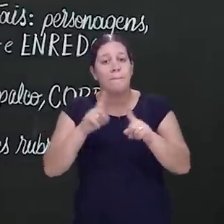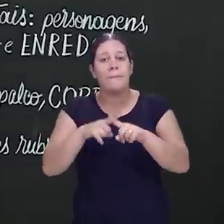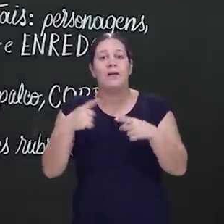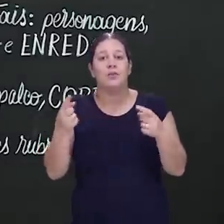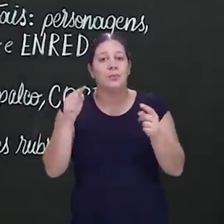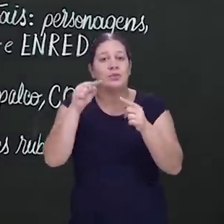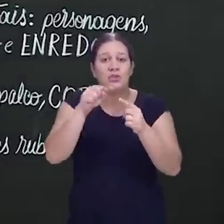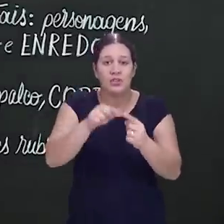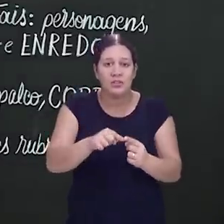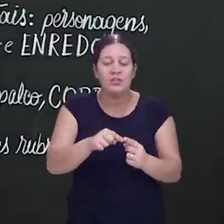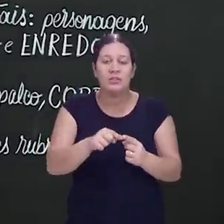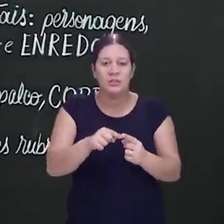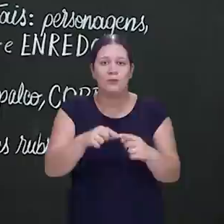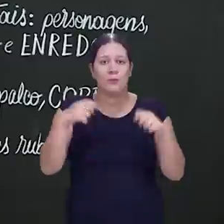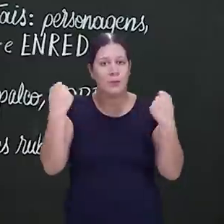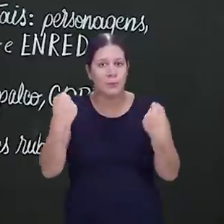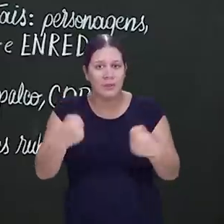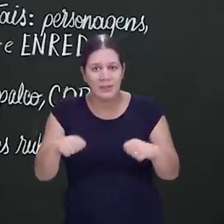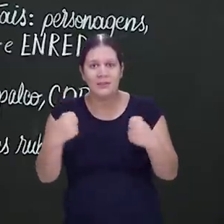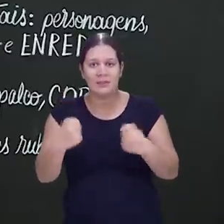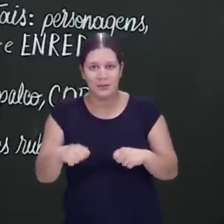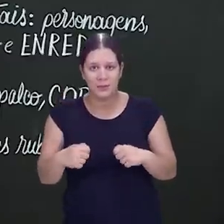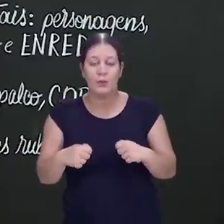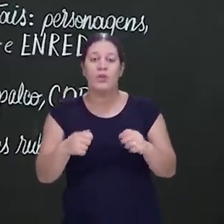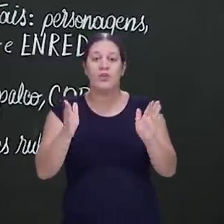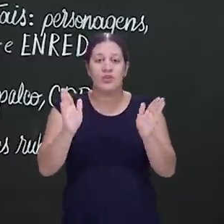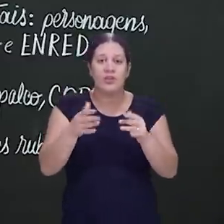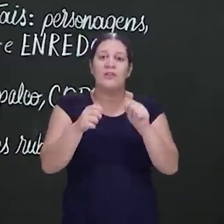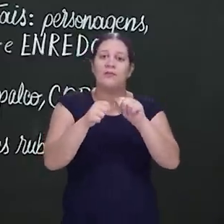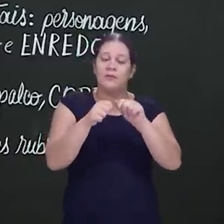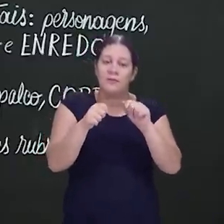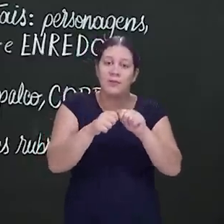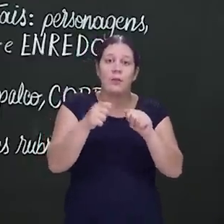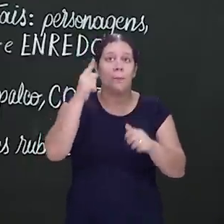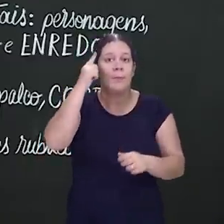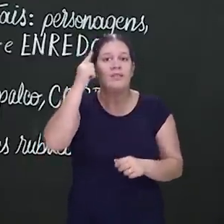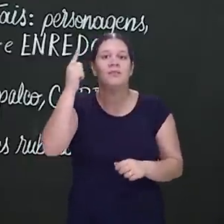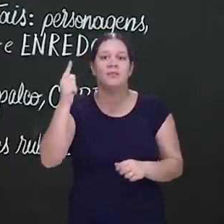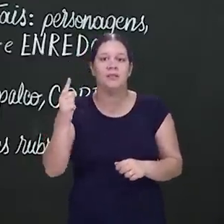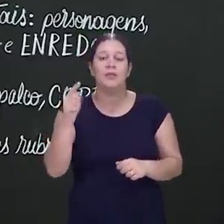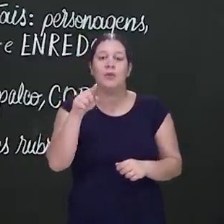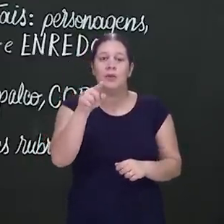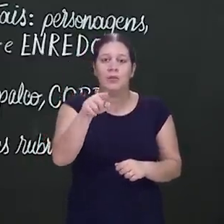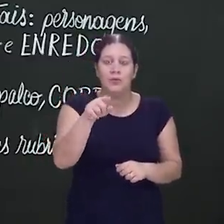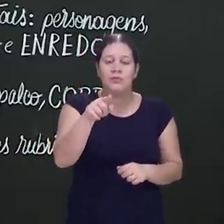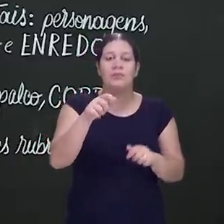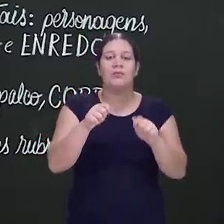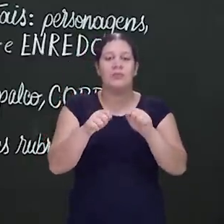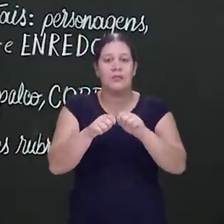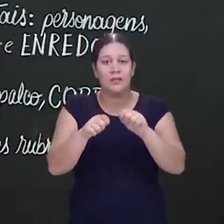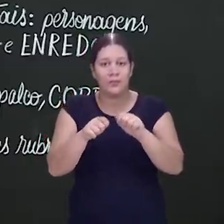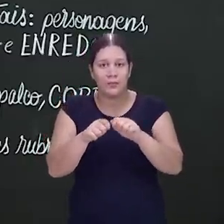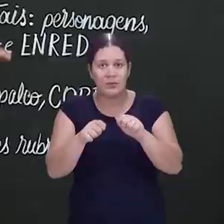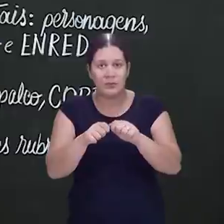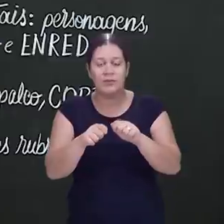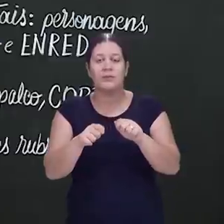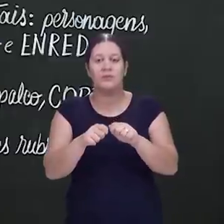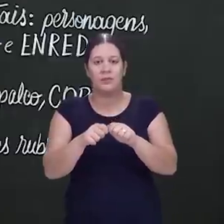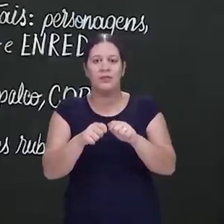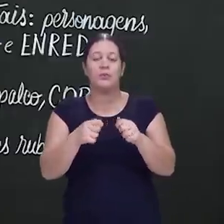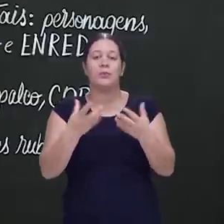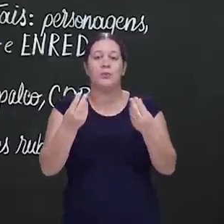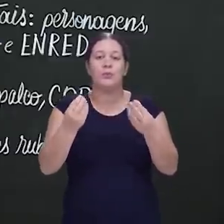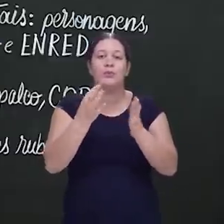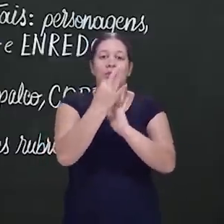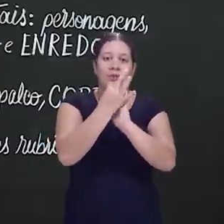objetivo principal dele é a representação. Então ele já é construído pensando nisso. Você pode até ver publicações, e obviamente há muitas